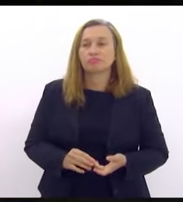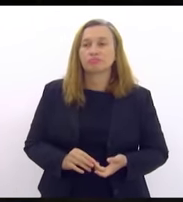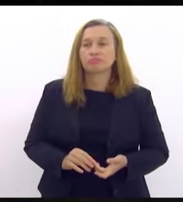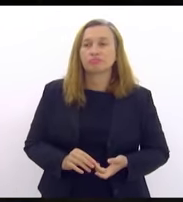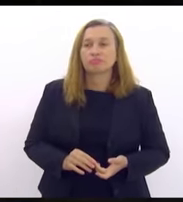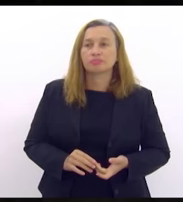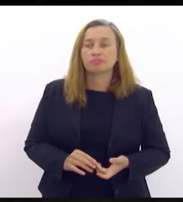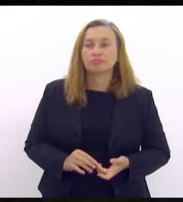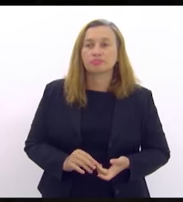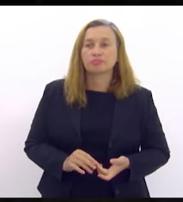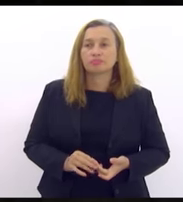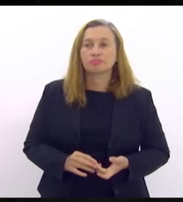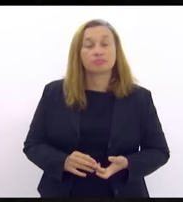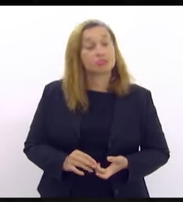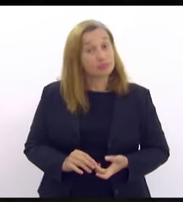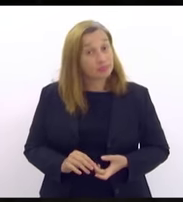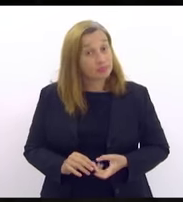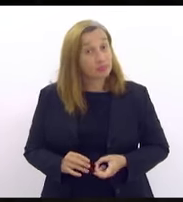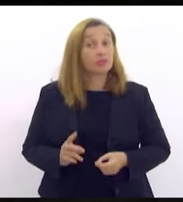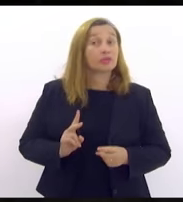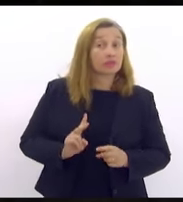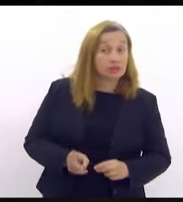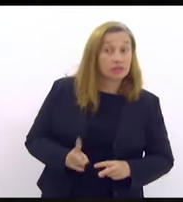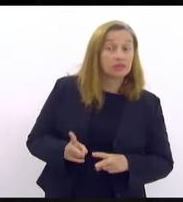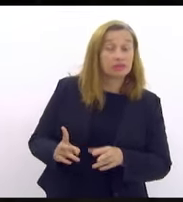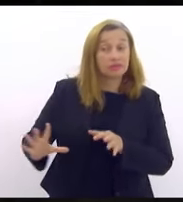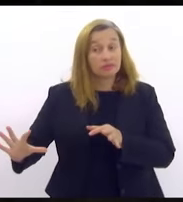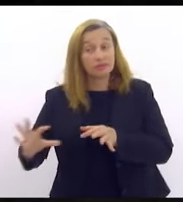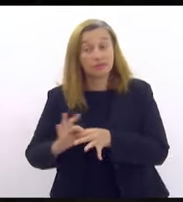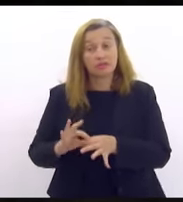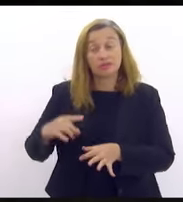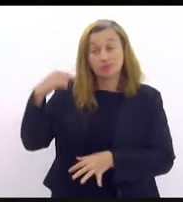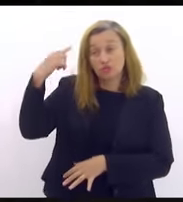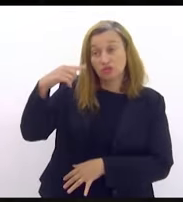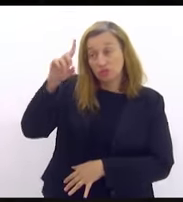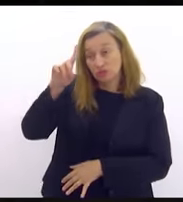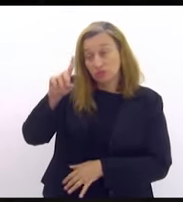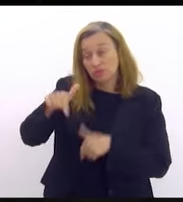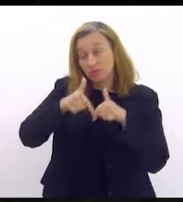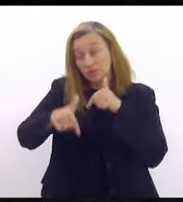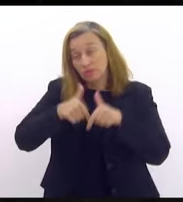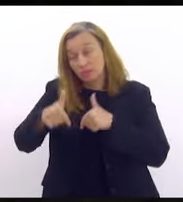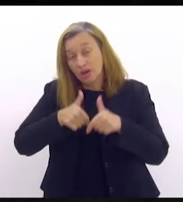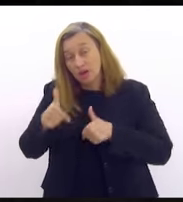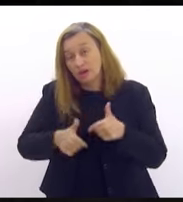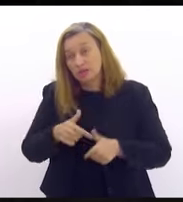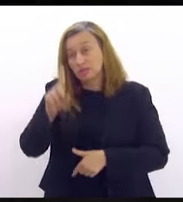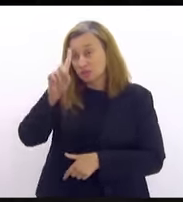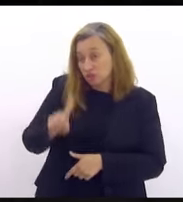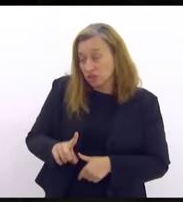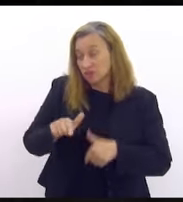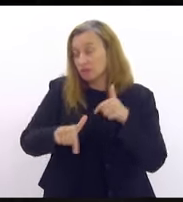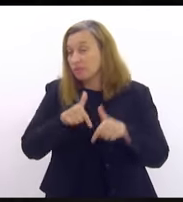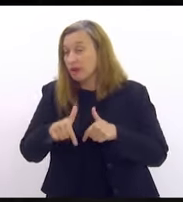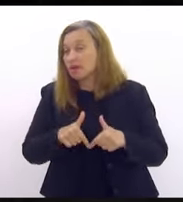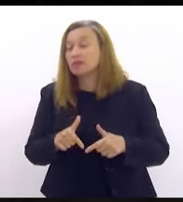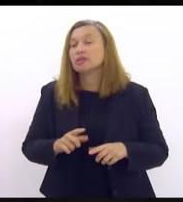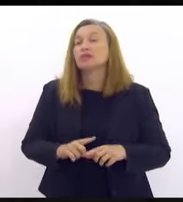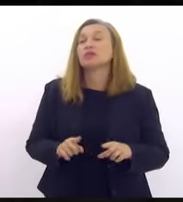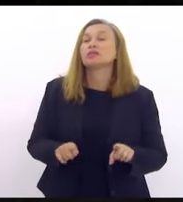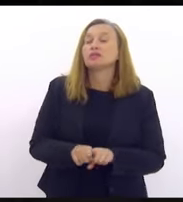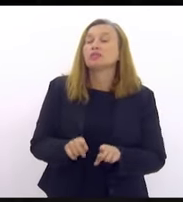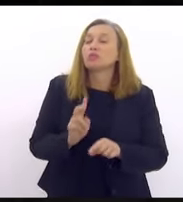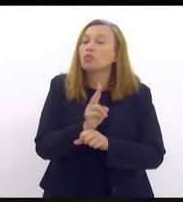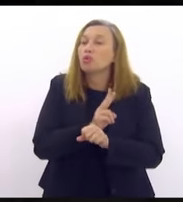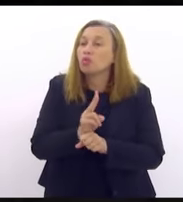não tanto o direito trabalho embora eu sempre estivesse vinculado ao direito do trabalho escrevi livro sobre curso direito e trabalho e tudo procurei eh